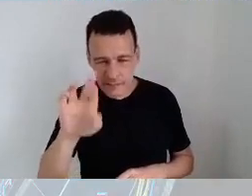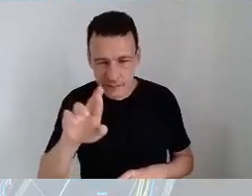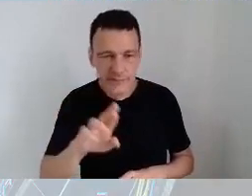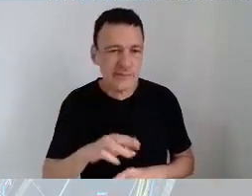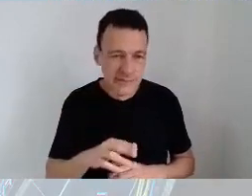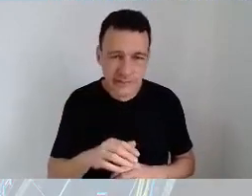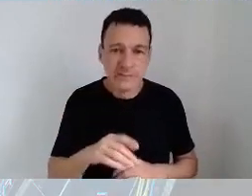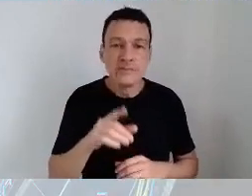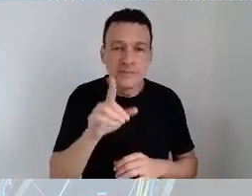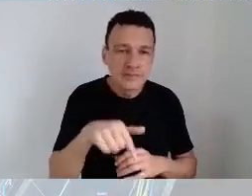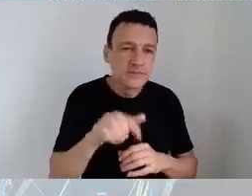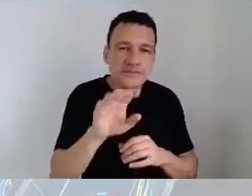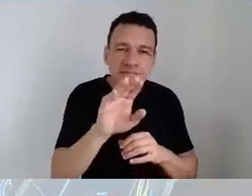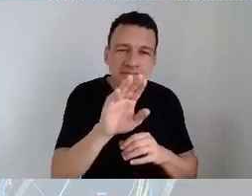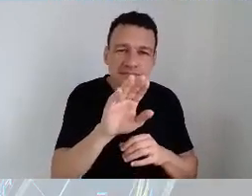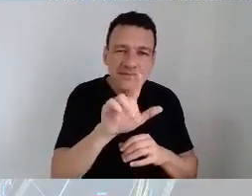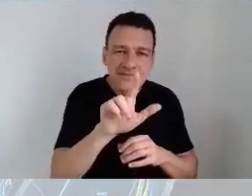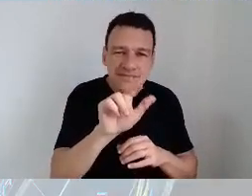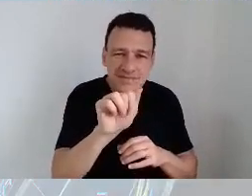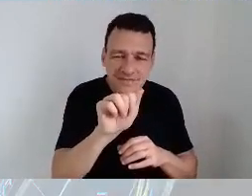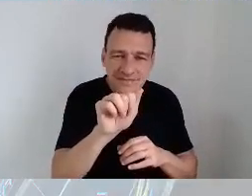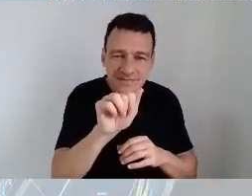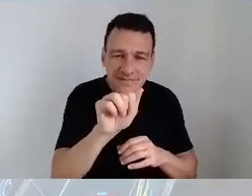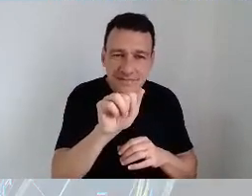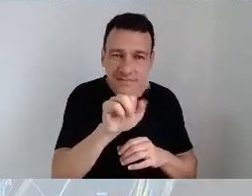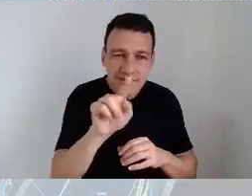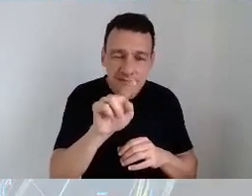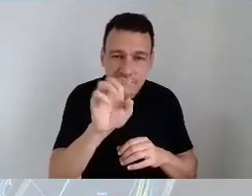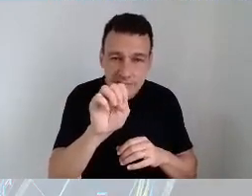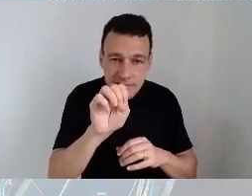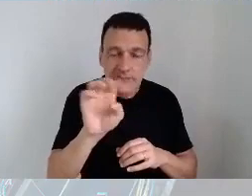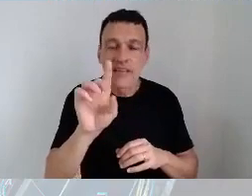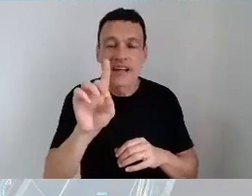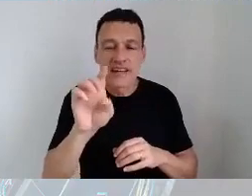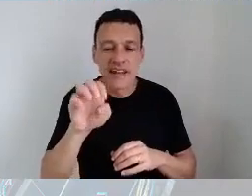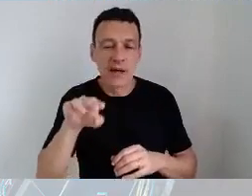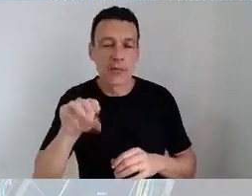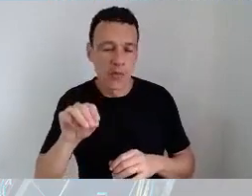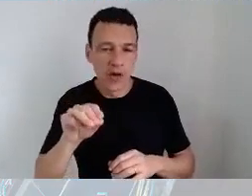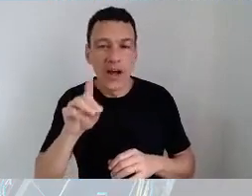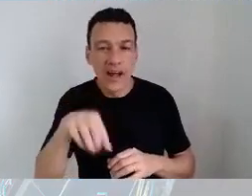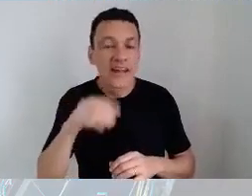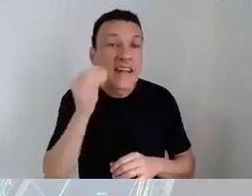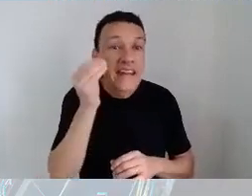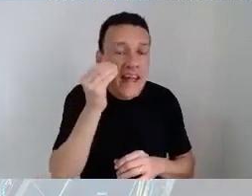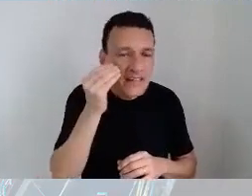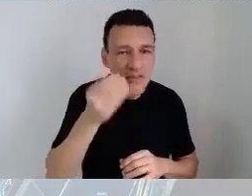verdade, ele é para usar para você brincar ali com teste de performance.